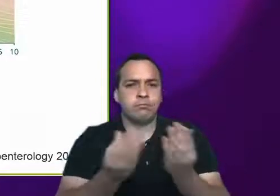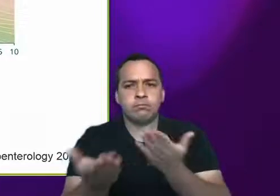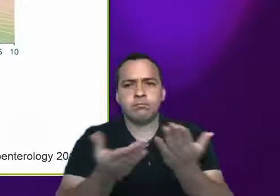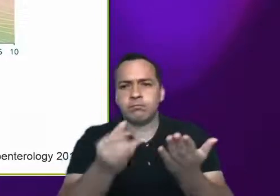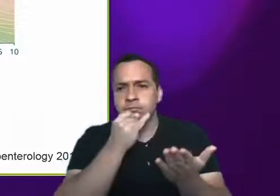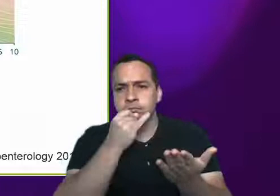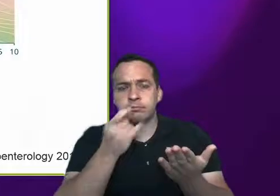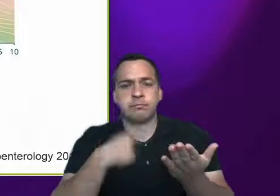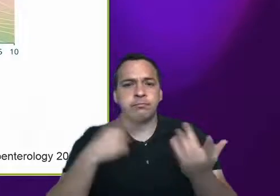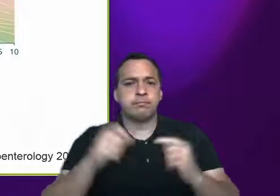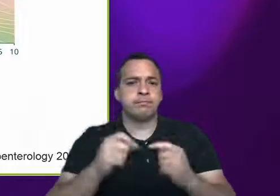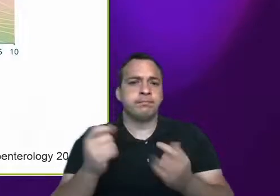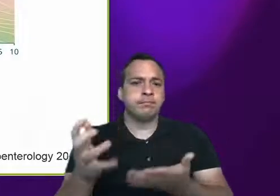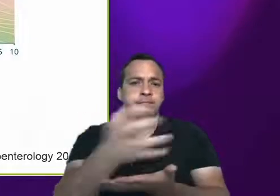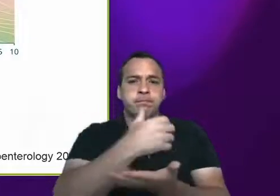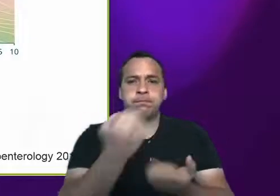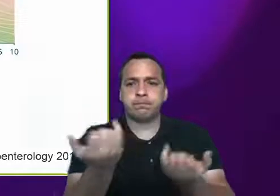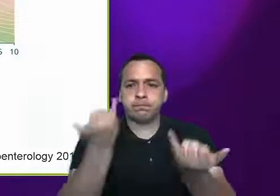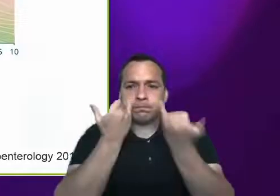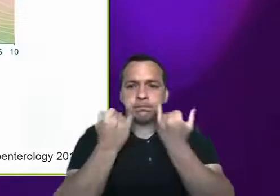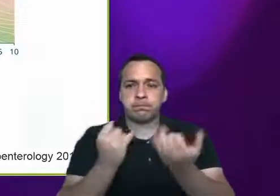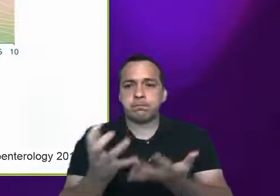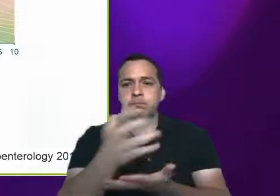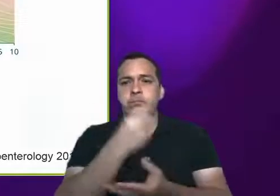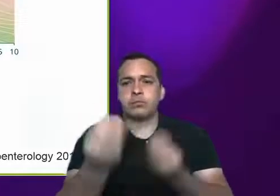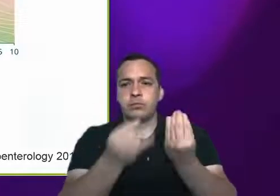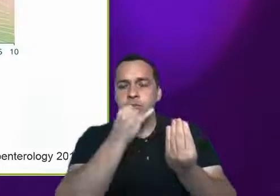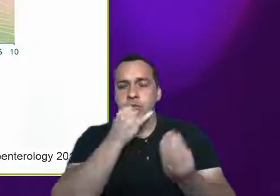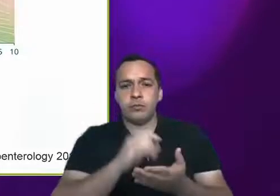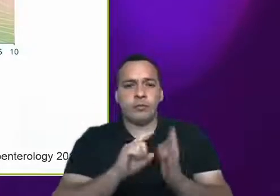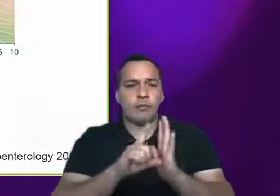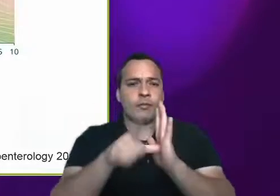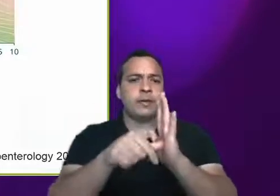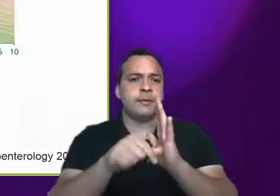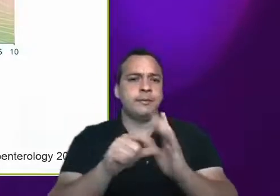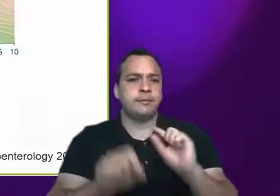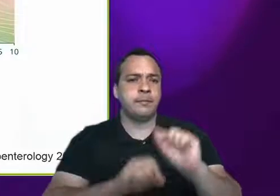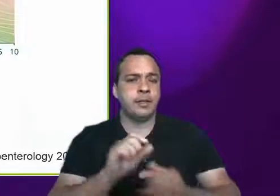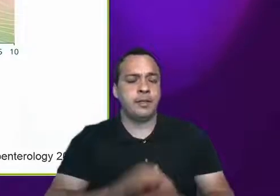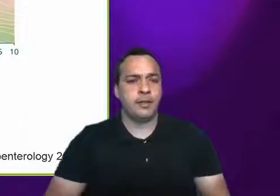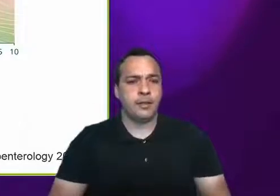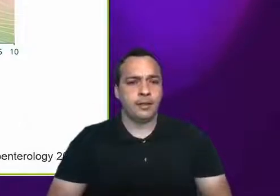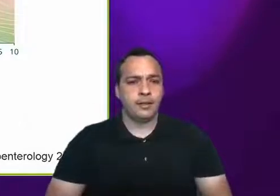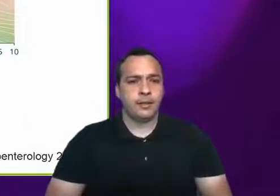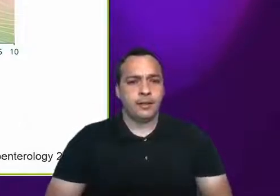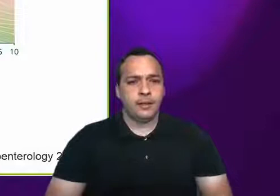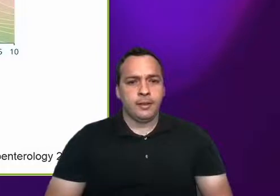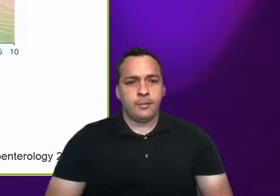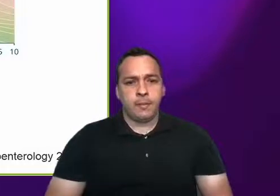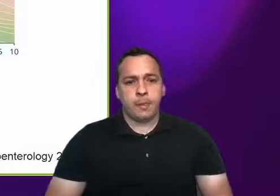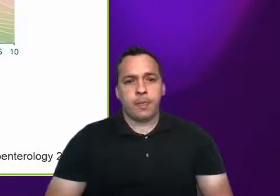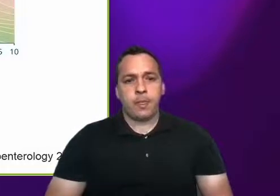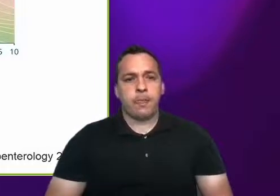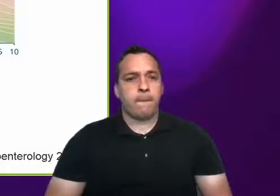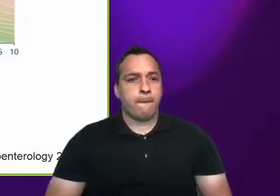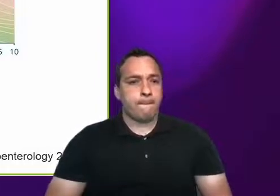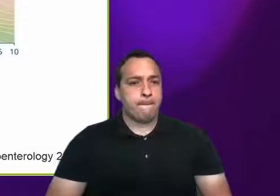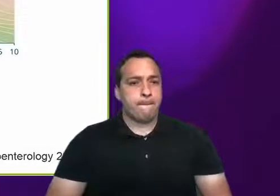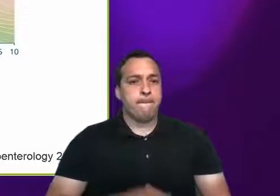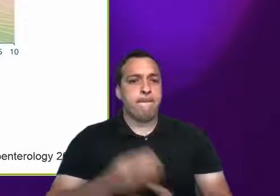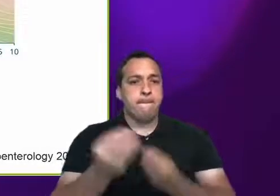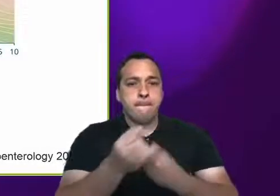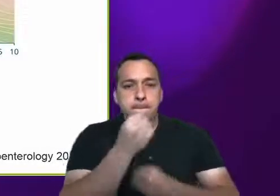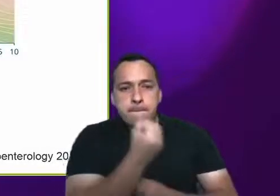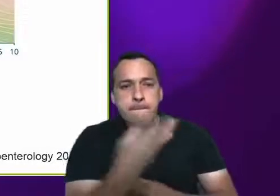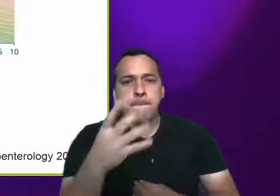confrontamos aqui se podemos obter dados da porcentagem depois do transplante e se